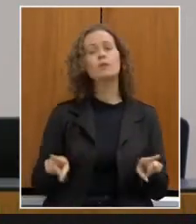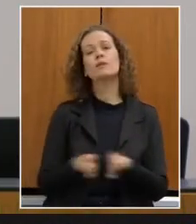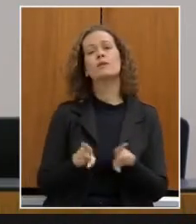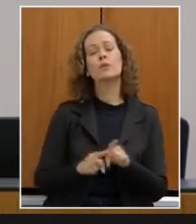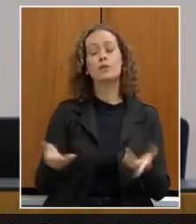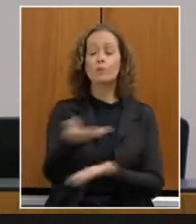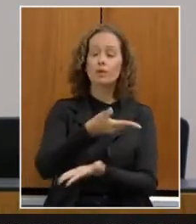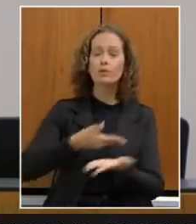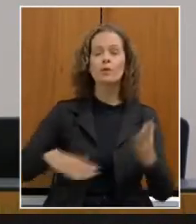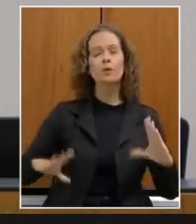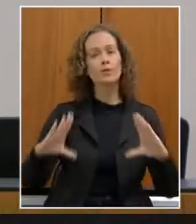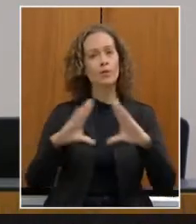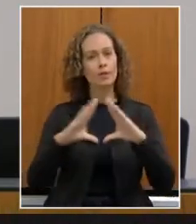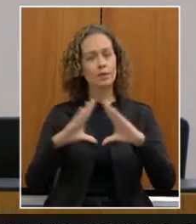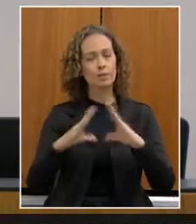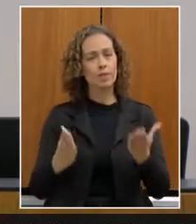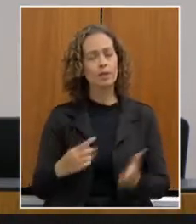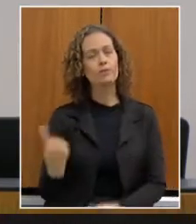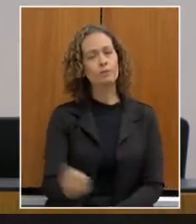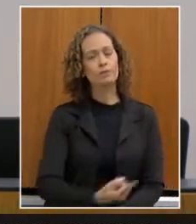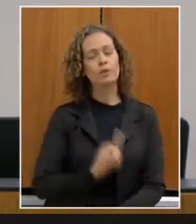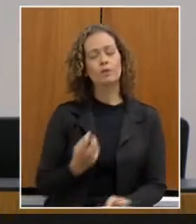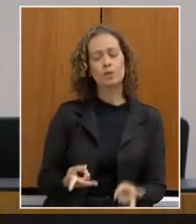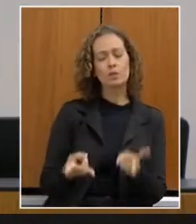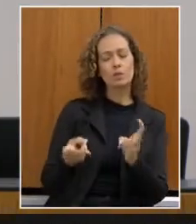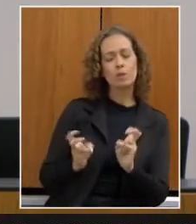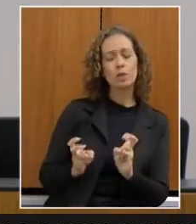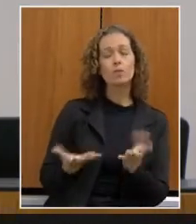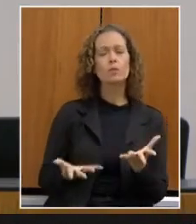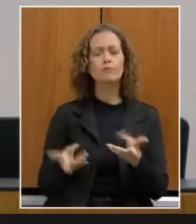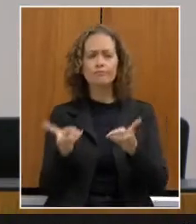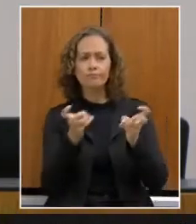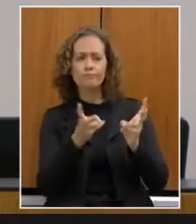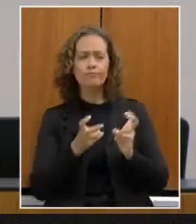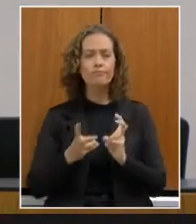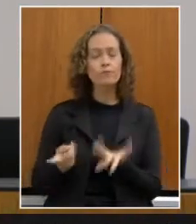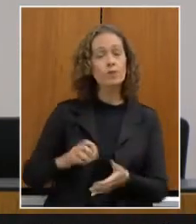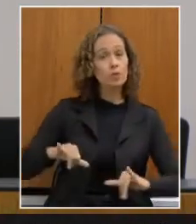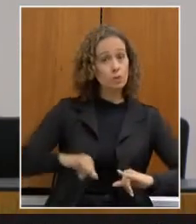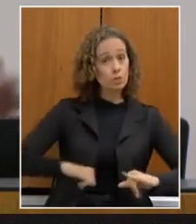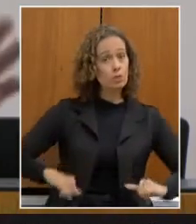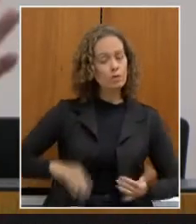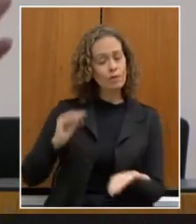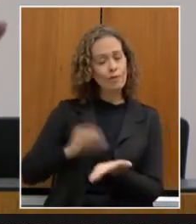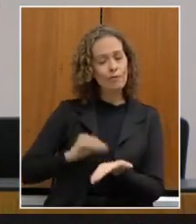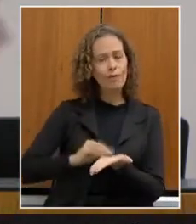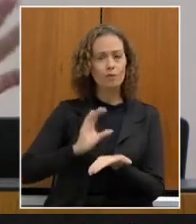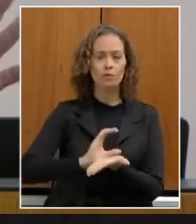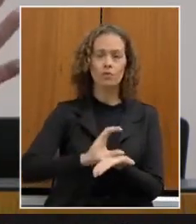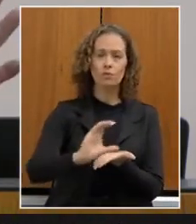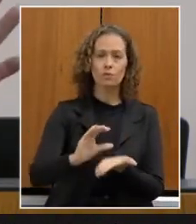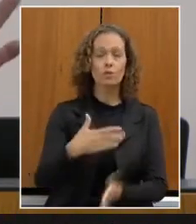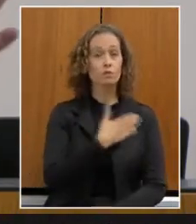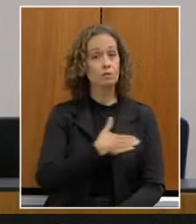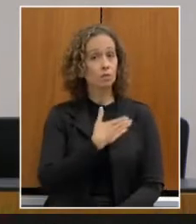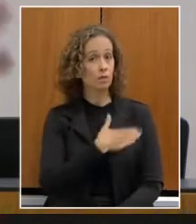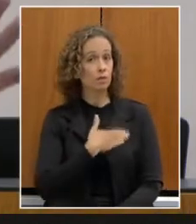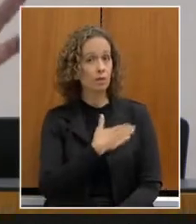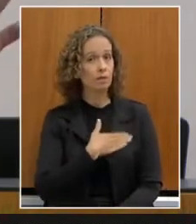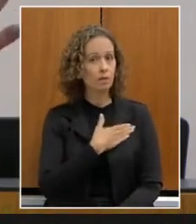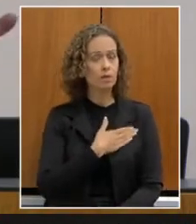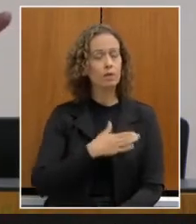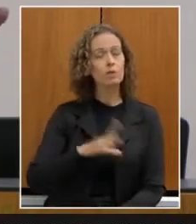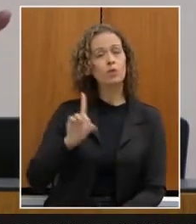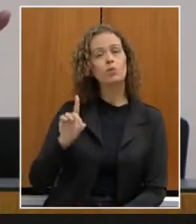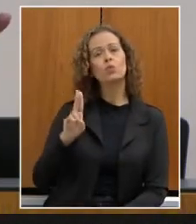essa casa, porque a gente vê, a gente constata e a gente sofre com a falta de recursos. E eu gostaria muito de que o doa